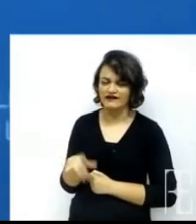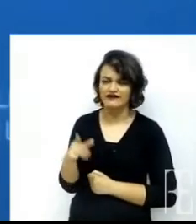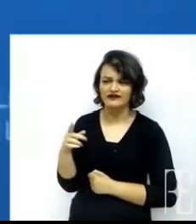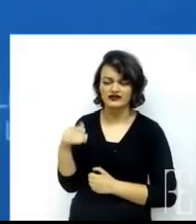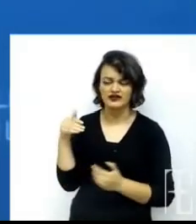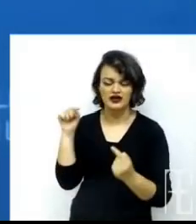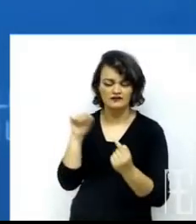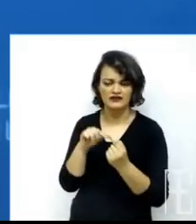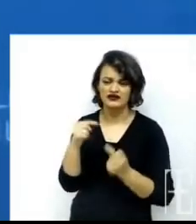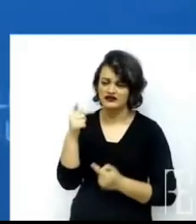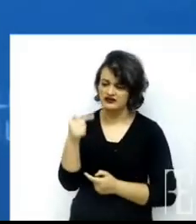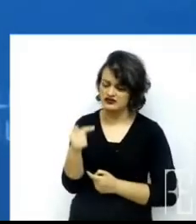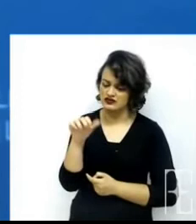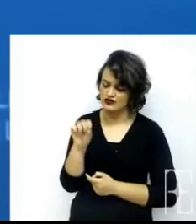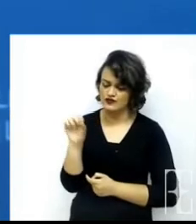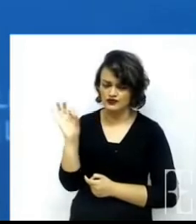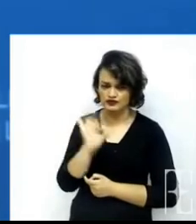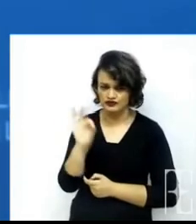78%.